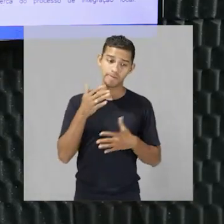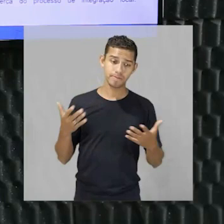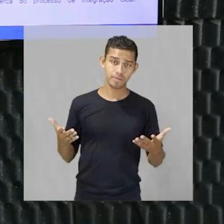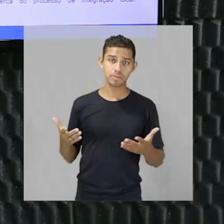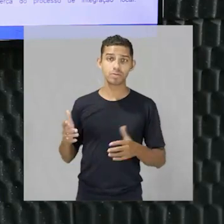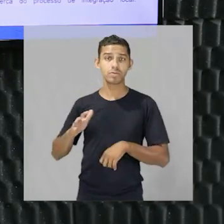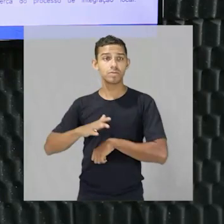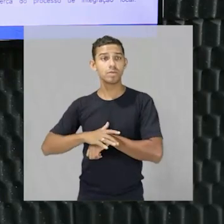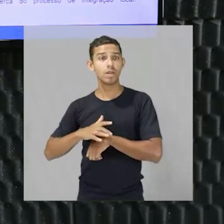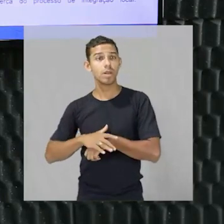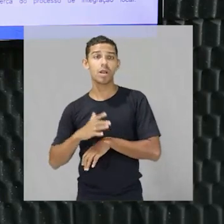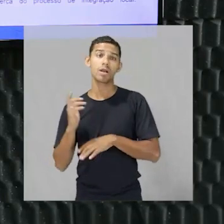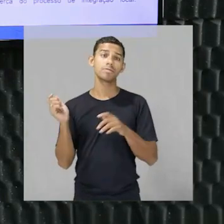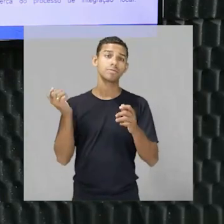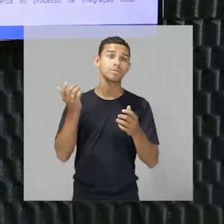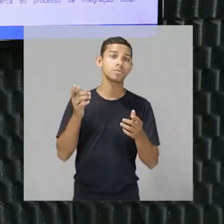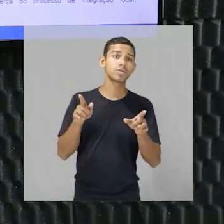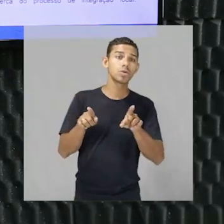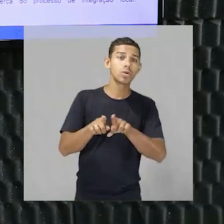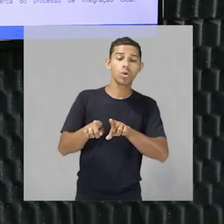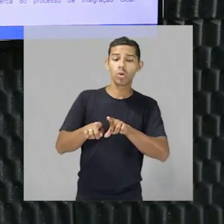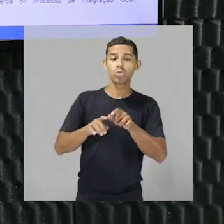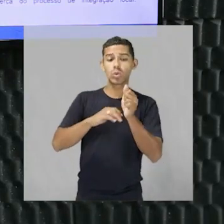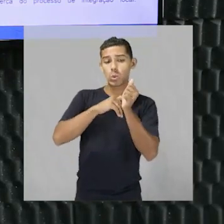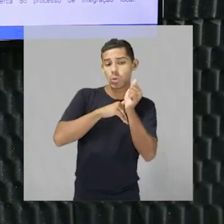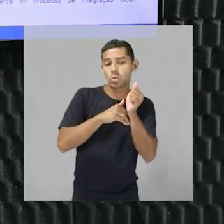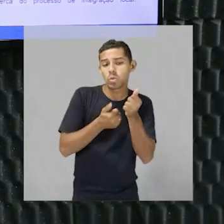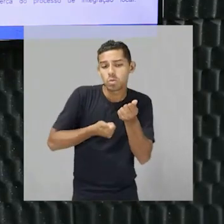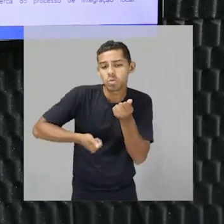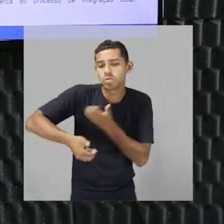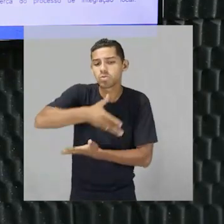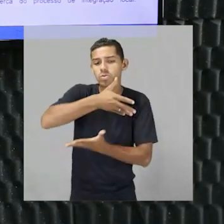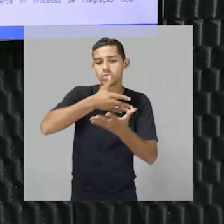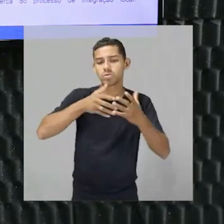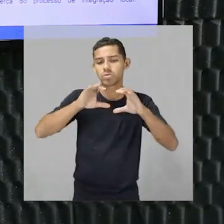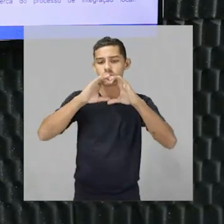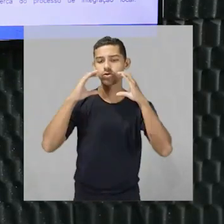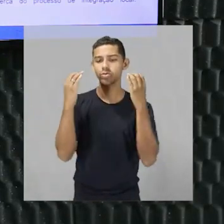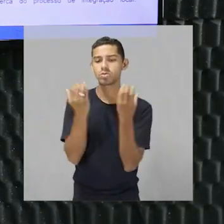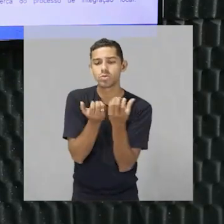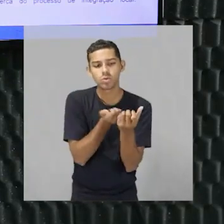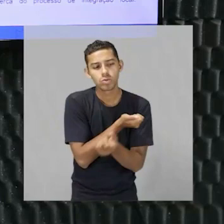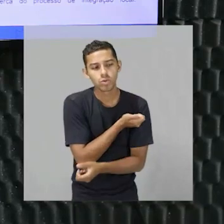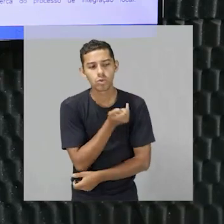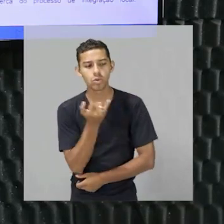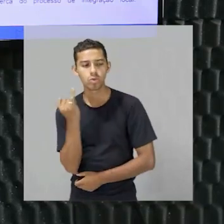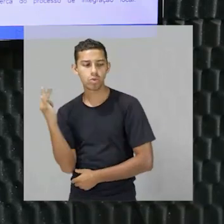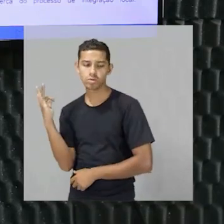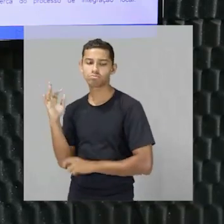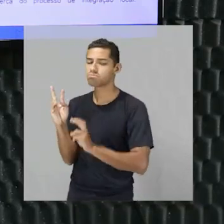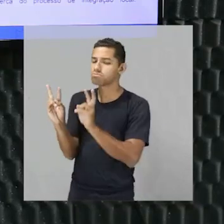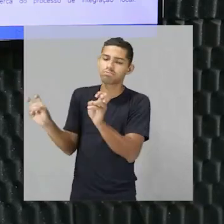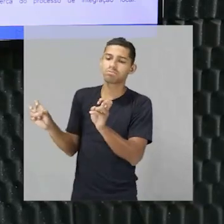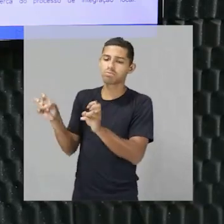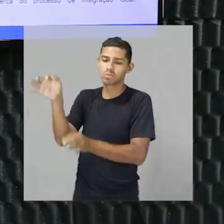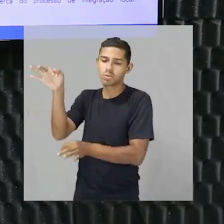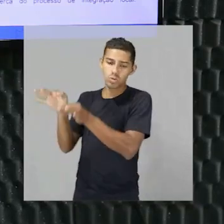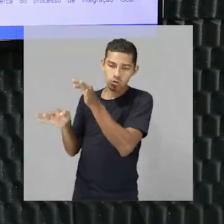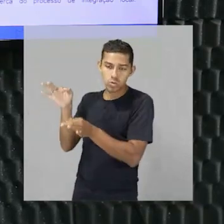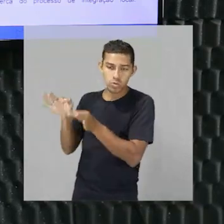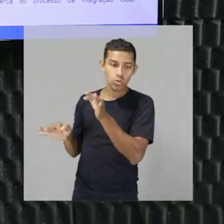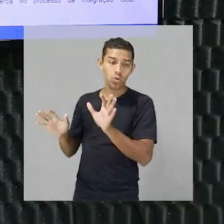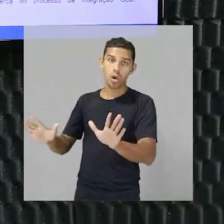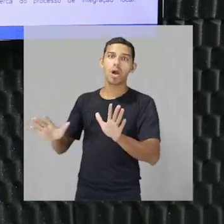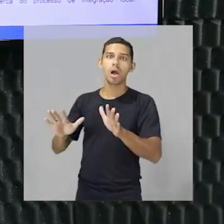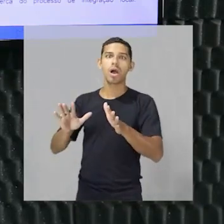introjetados por códigos partilhados com a comunidade, de quanto em termos jurídicos. Opa!